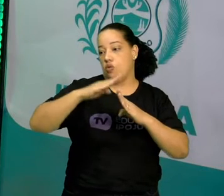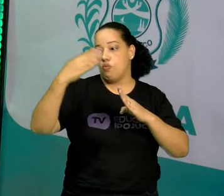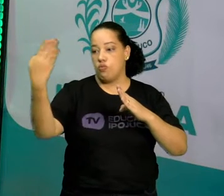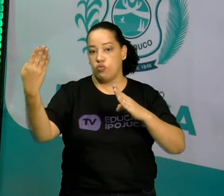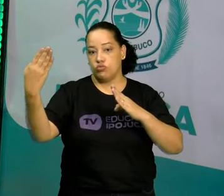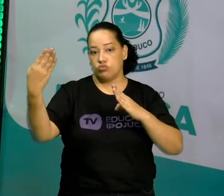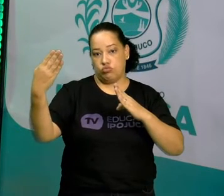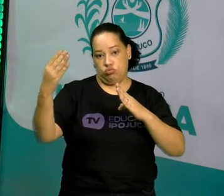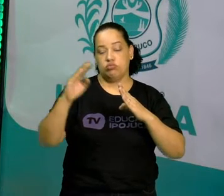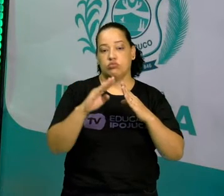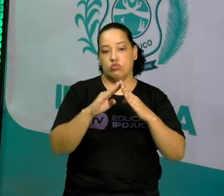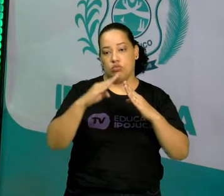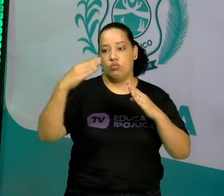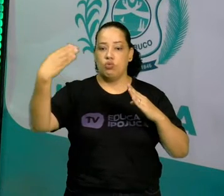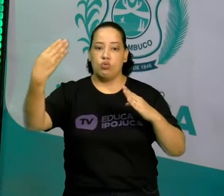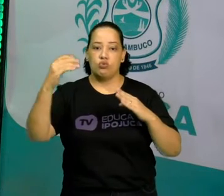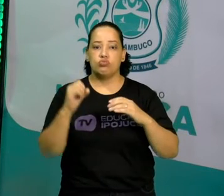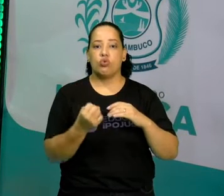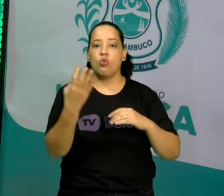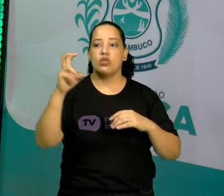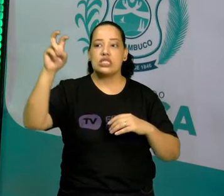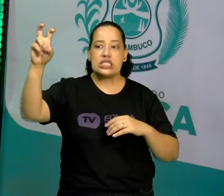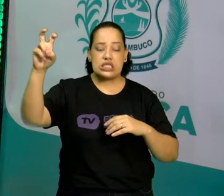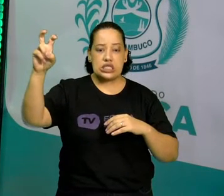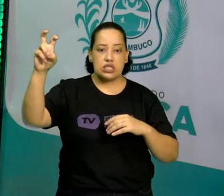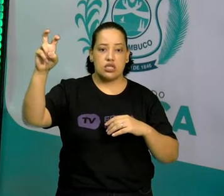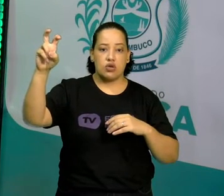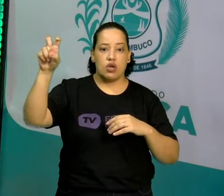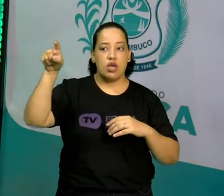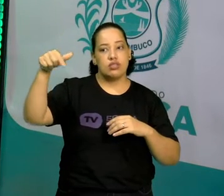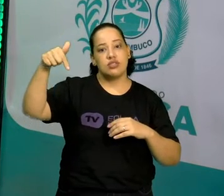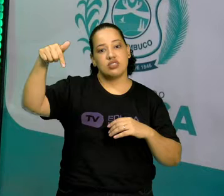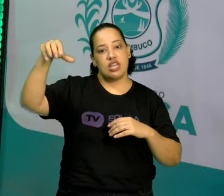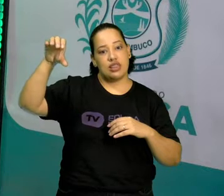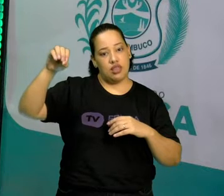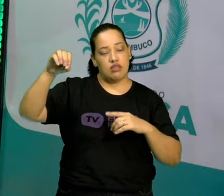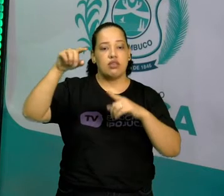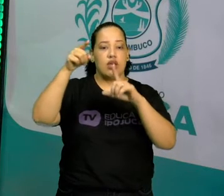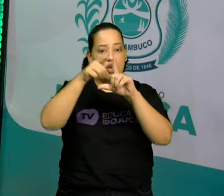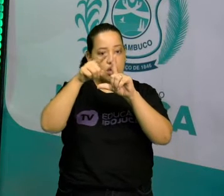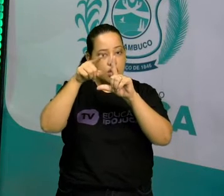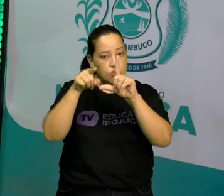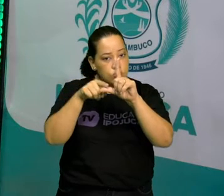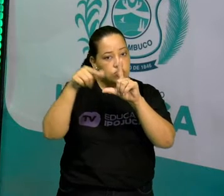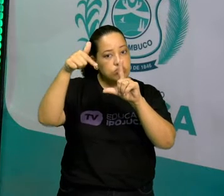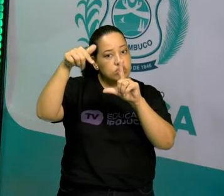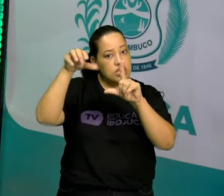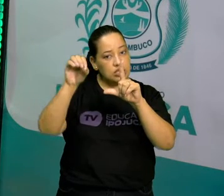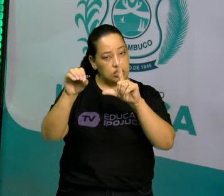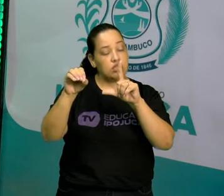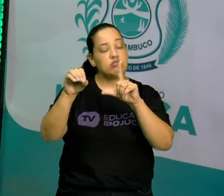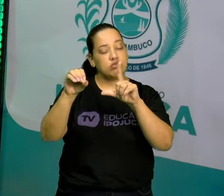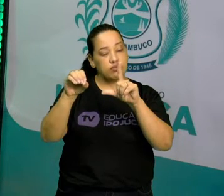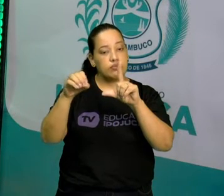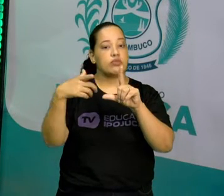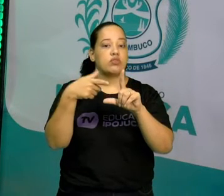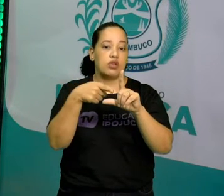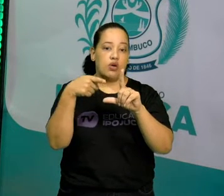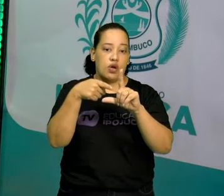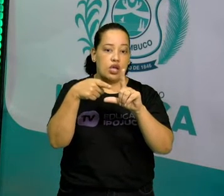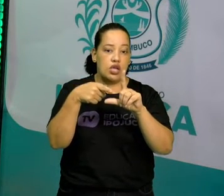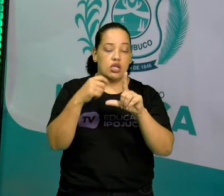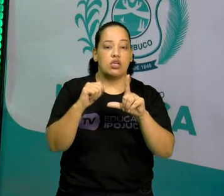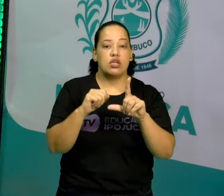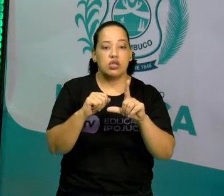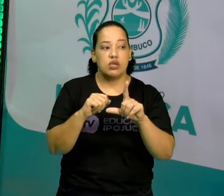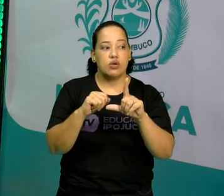ângulo oposto ao lado, que mede 5, é o ângulo de 70 graus. Então, quando isso ocorrer, um